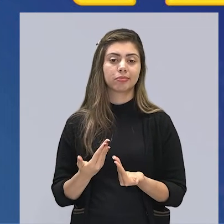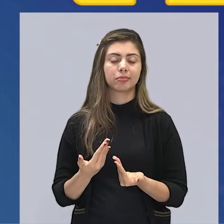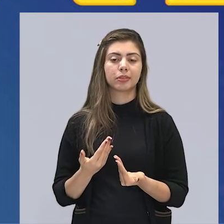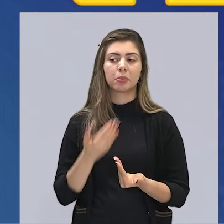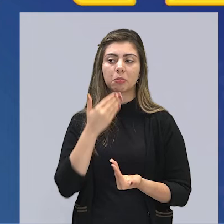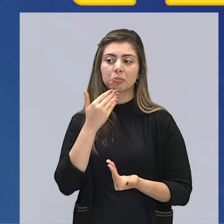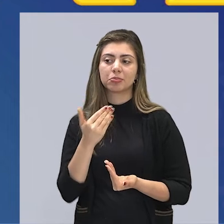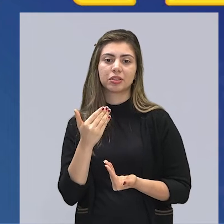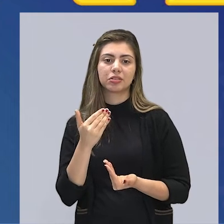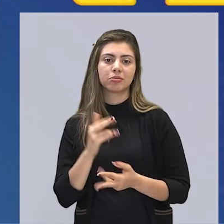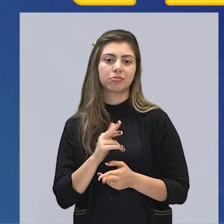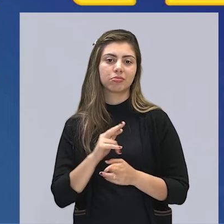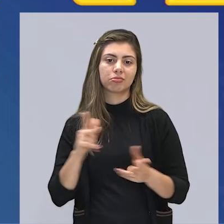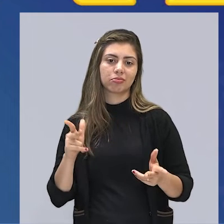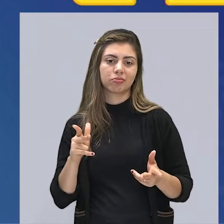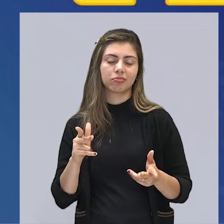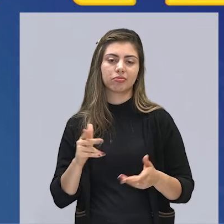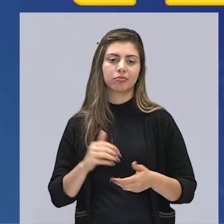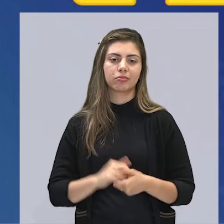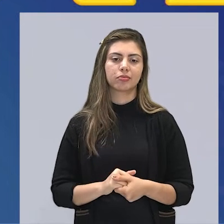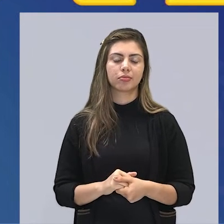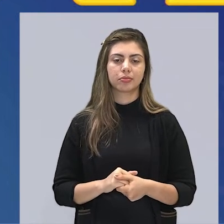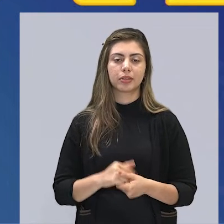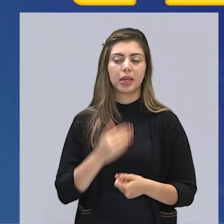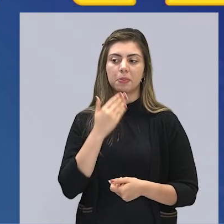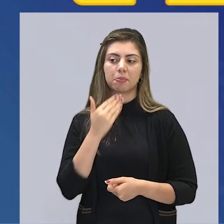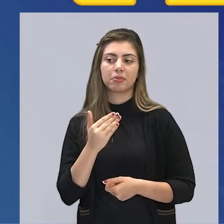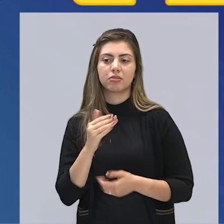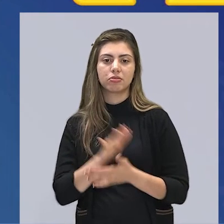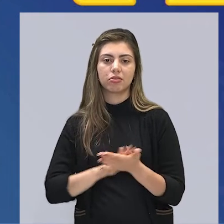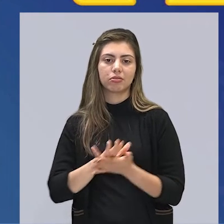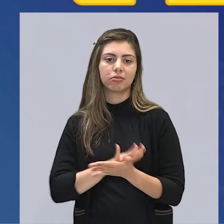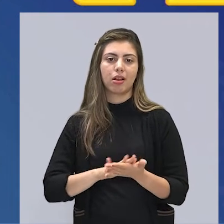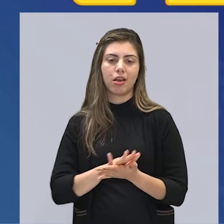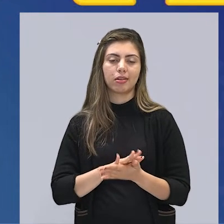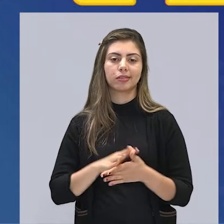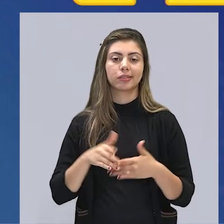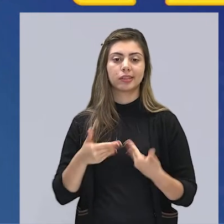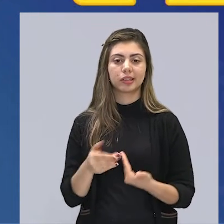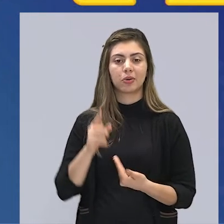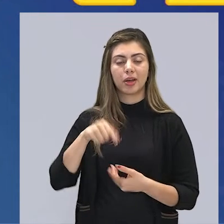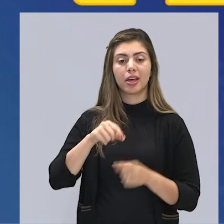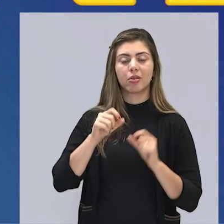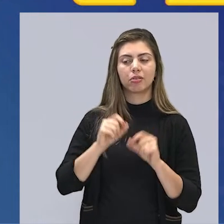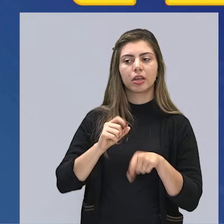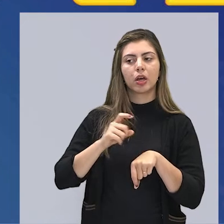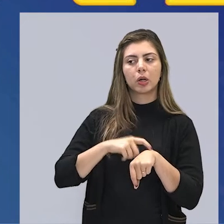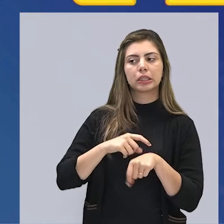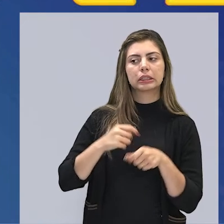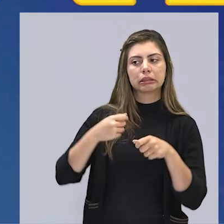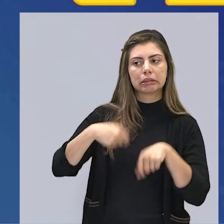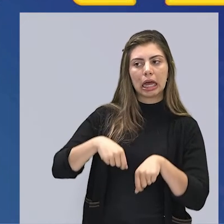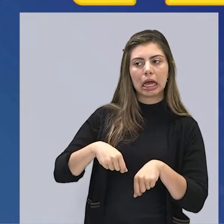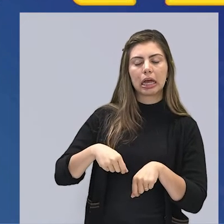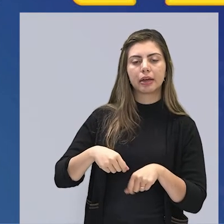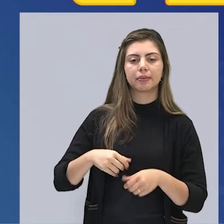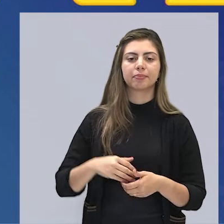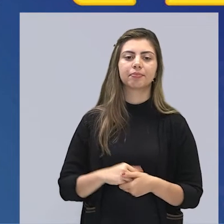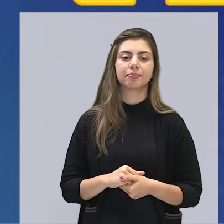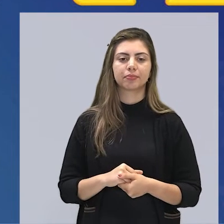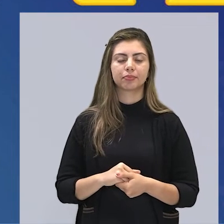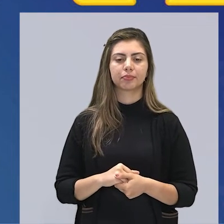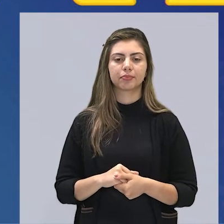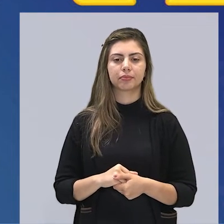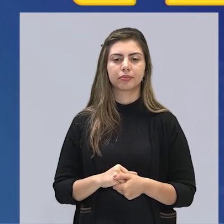pedido. Perceberam a diferença? Eu não estou fazendo um pedido, a request. Eu estou dando uma possibilidade do passado. I could have